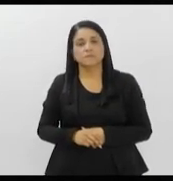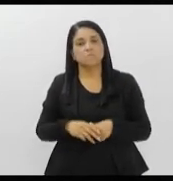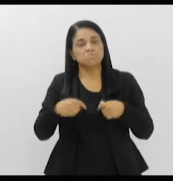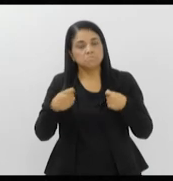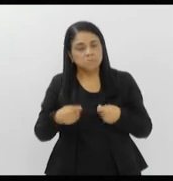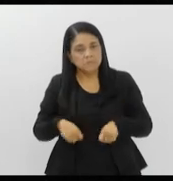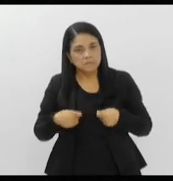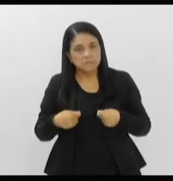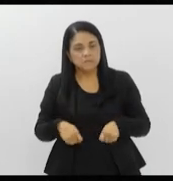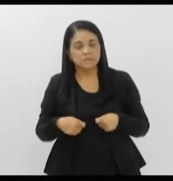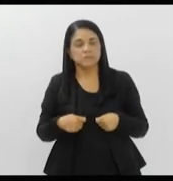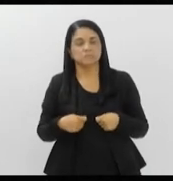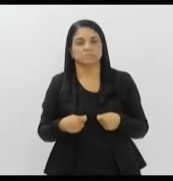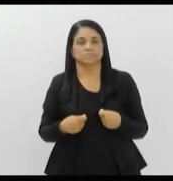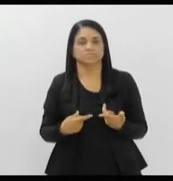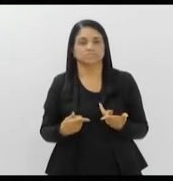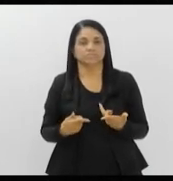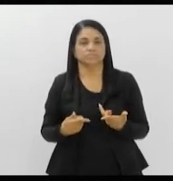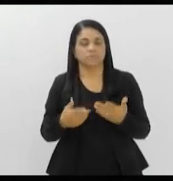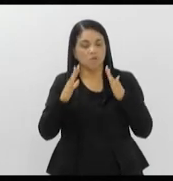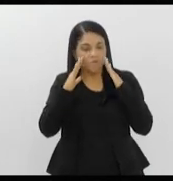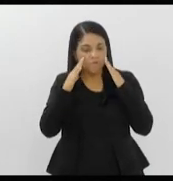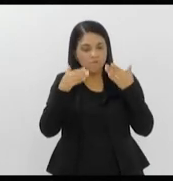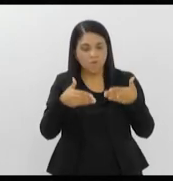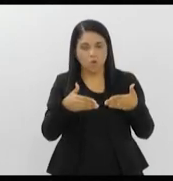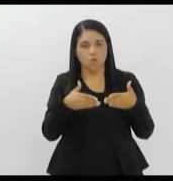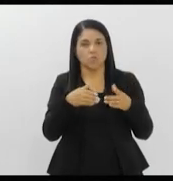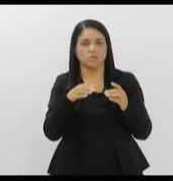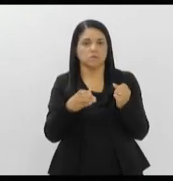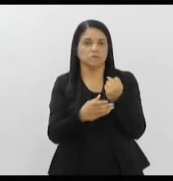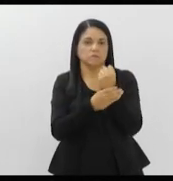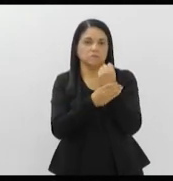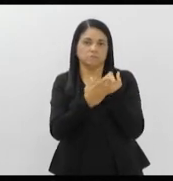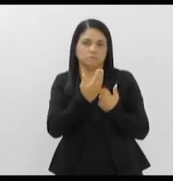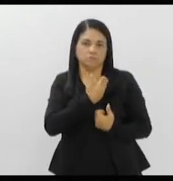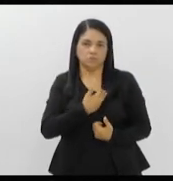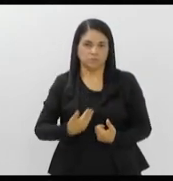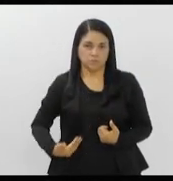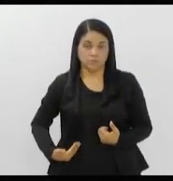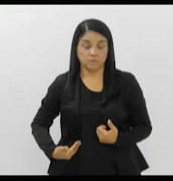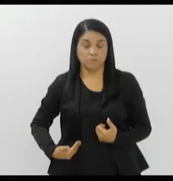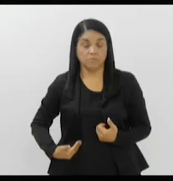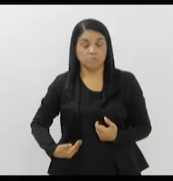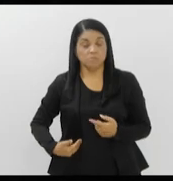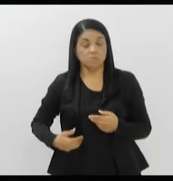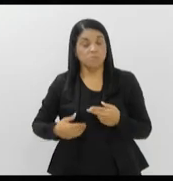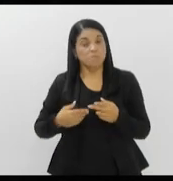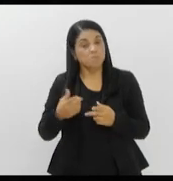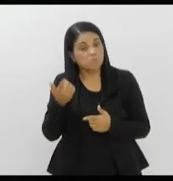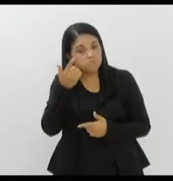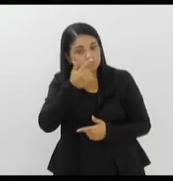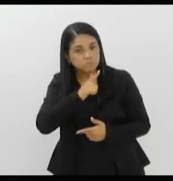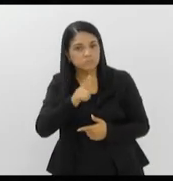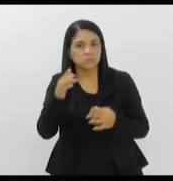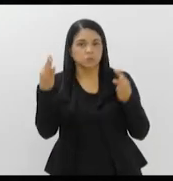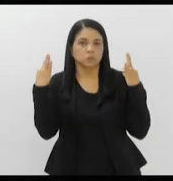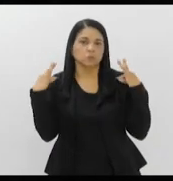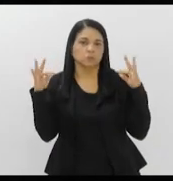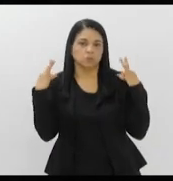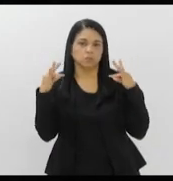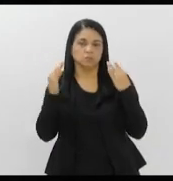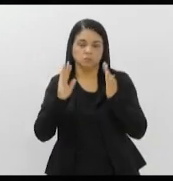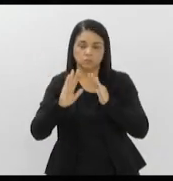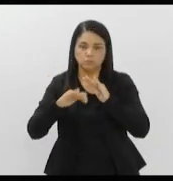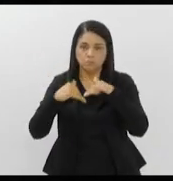enfoque fundamental na segurança pública para que o turismo possa, de fato,